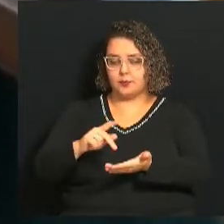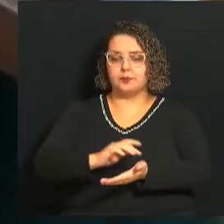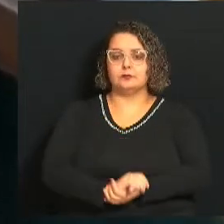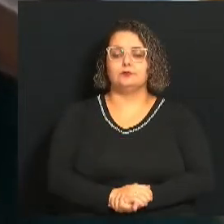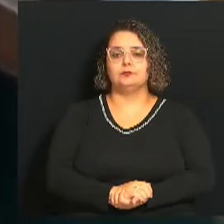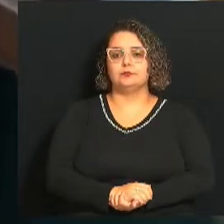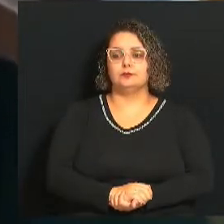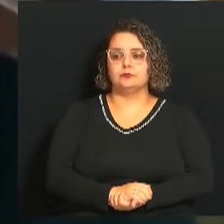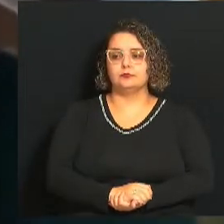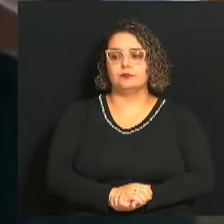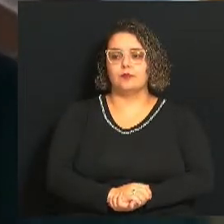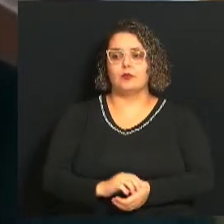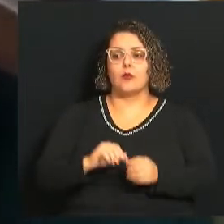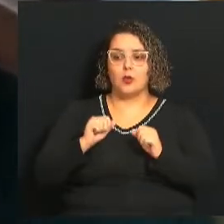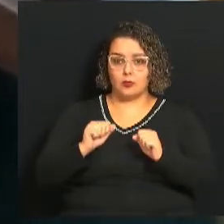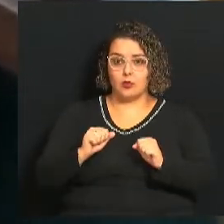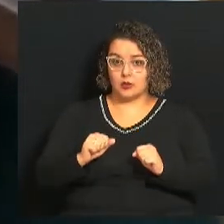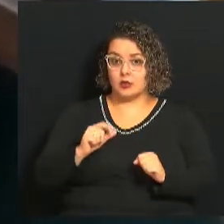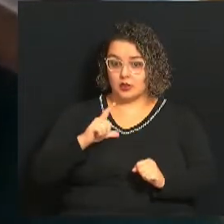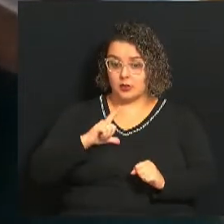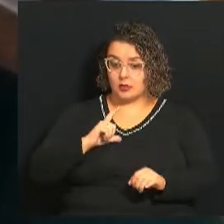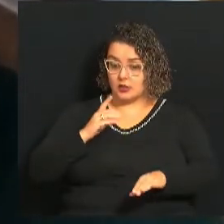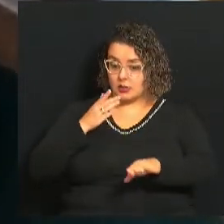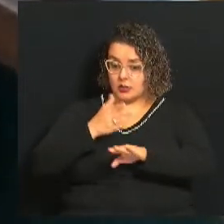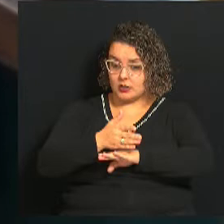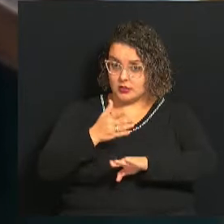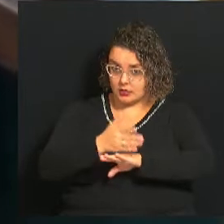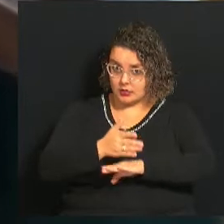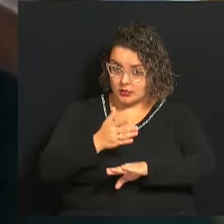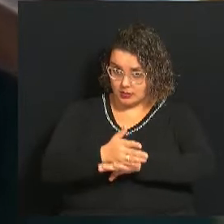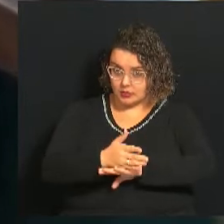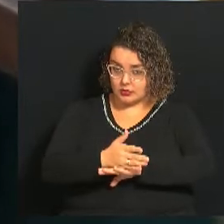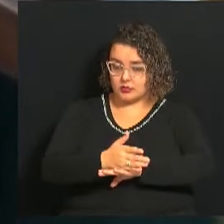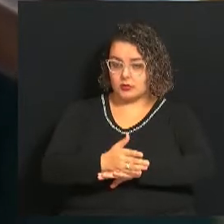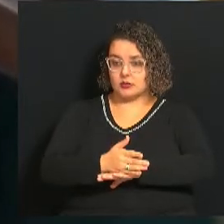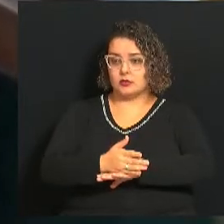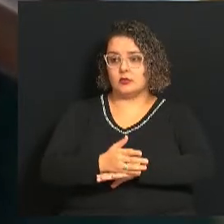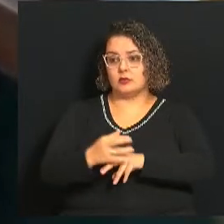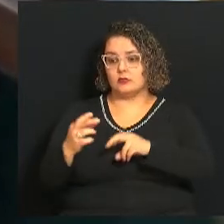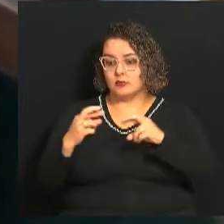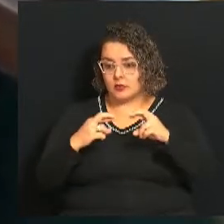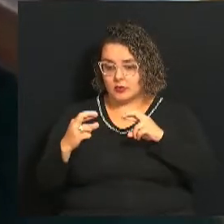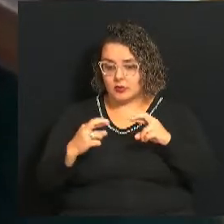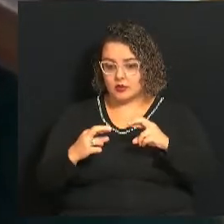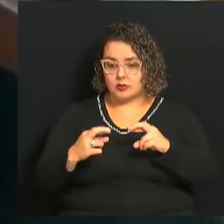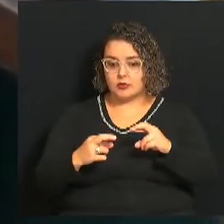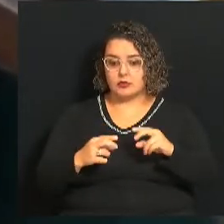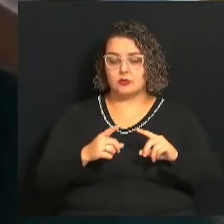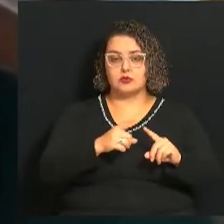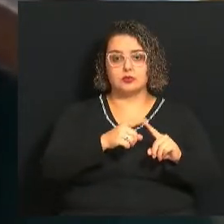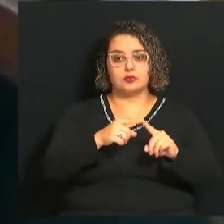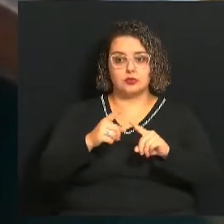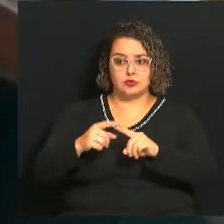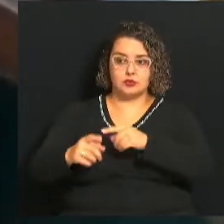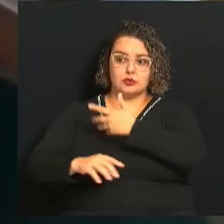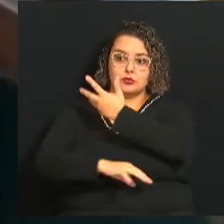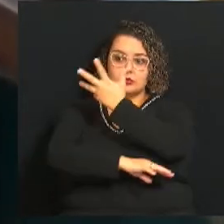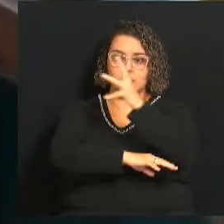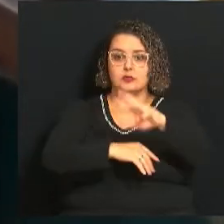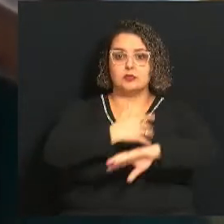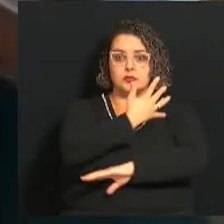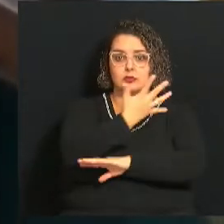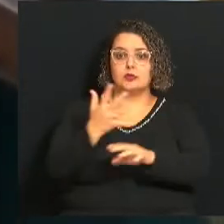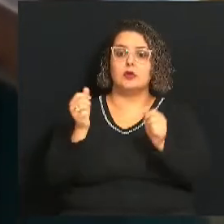poderá ter acesso a esse levantamento desses exemplares, né? E com os devidos